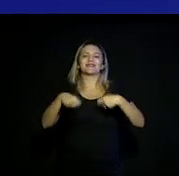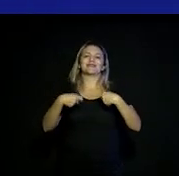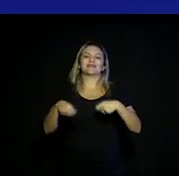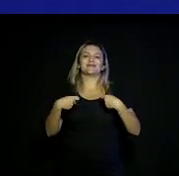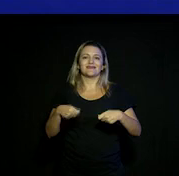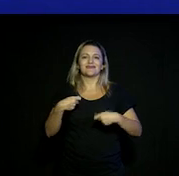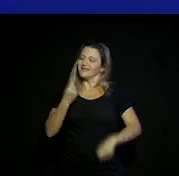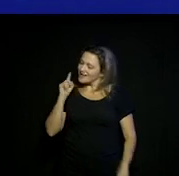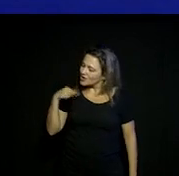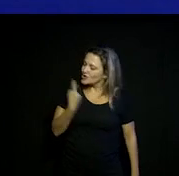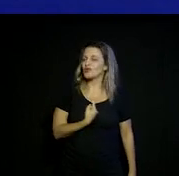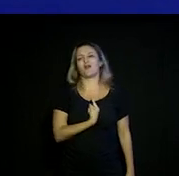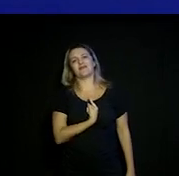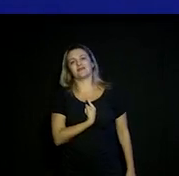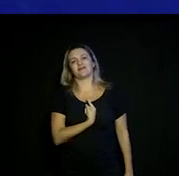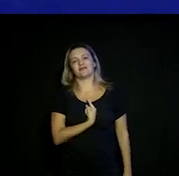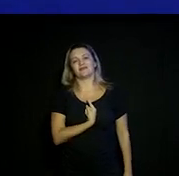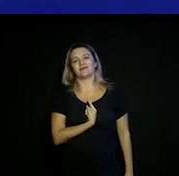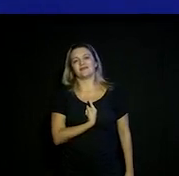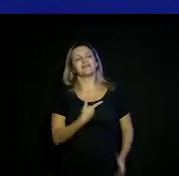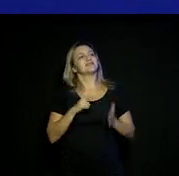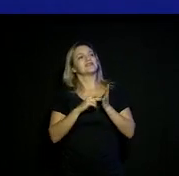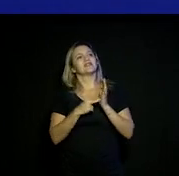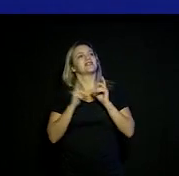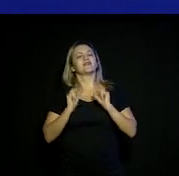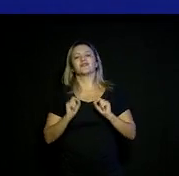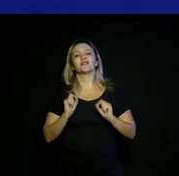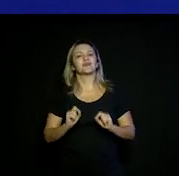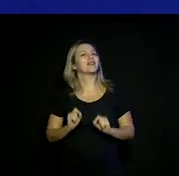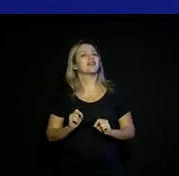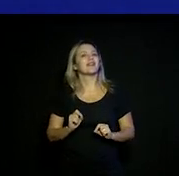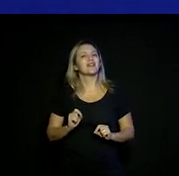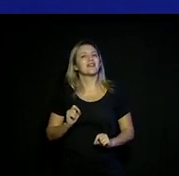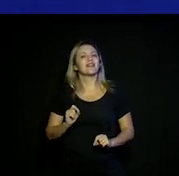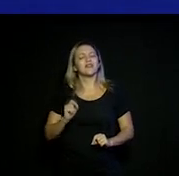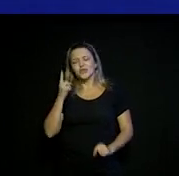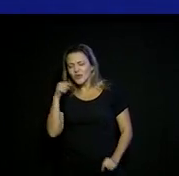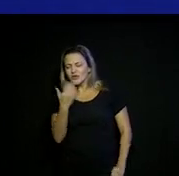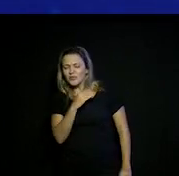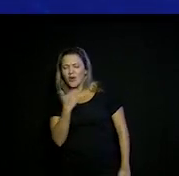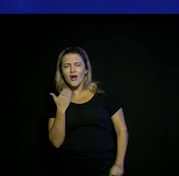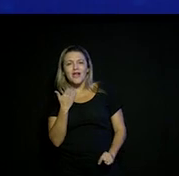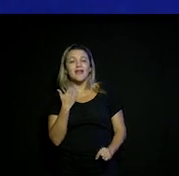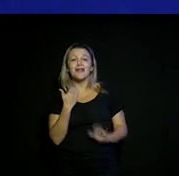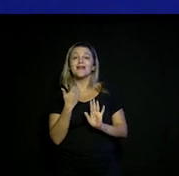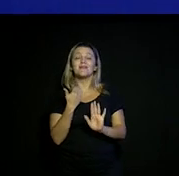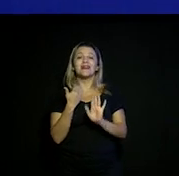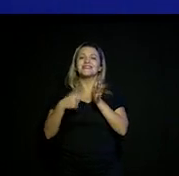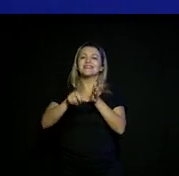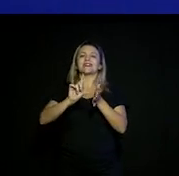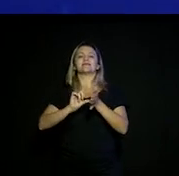dessa informação. Não podemos tombar sem ter dado o nosso recado ao mundo. Porque isso significa a